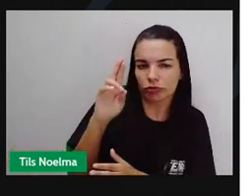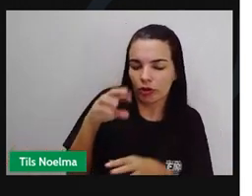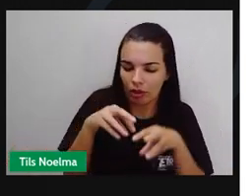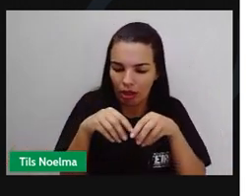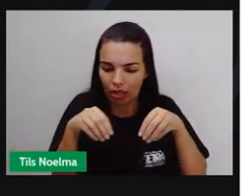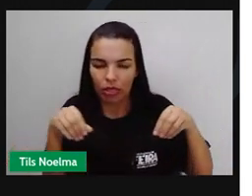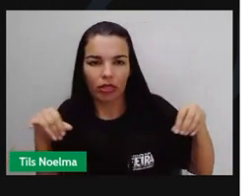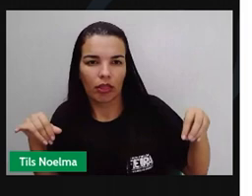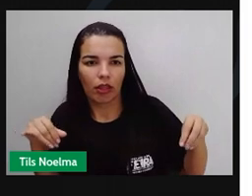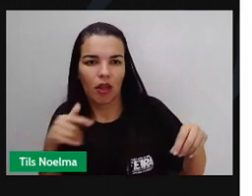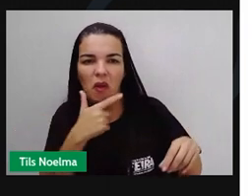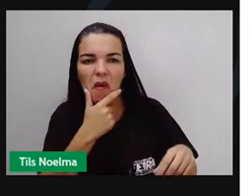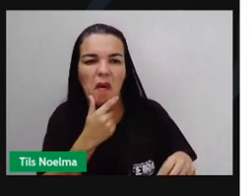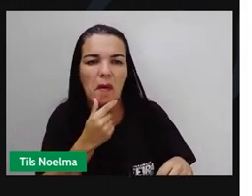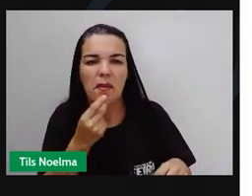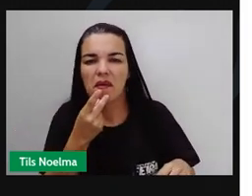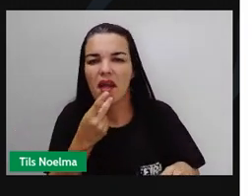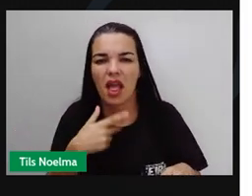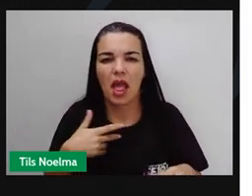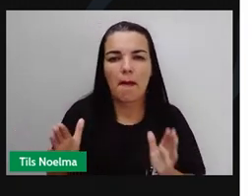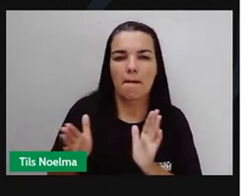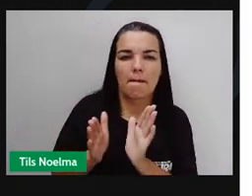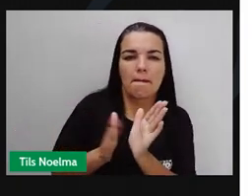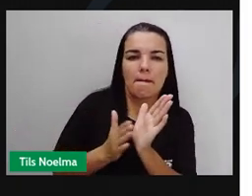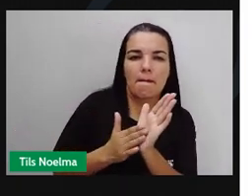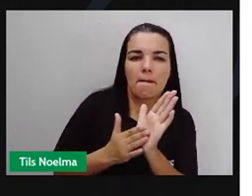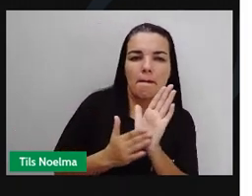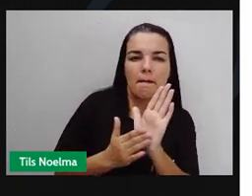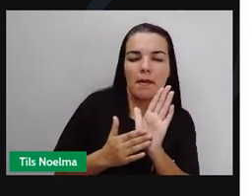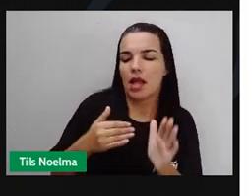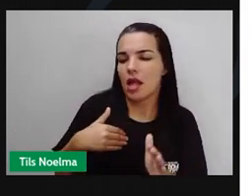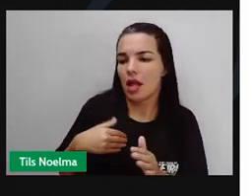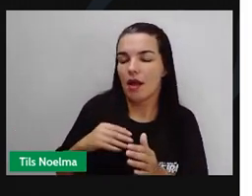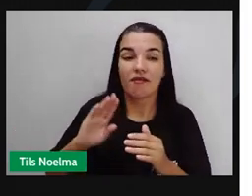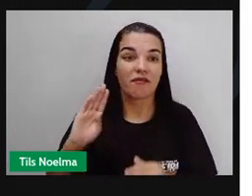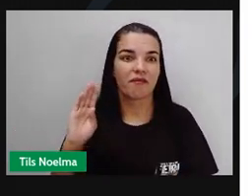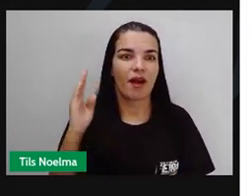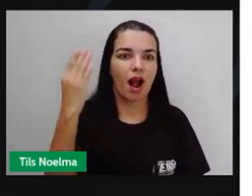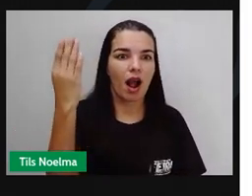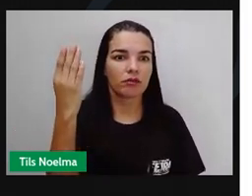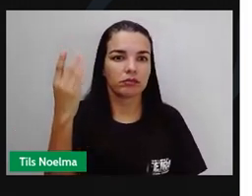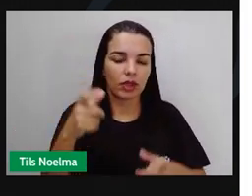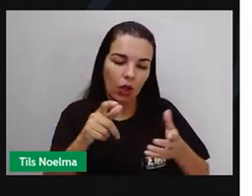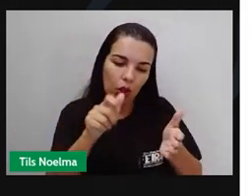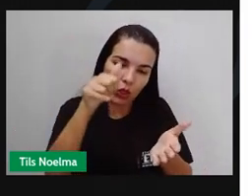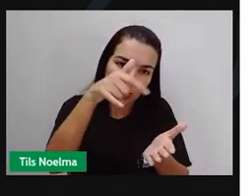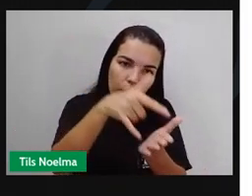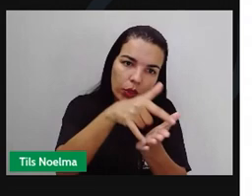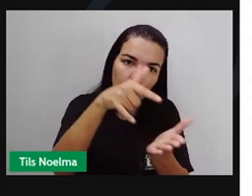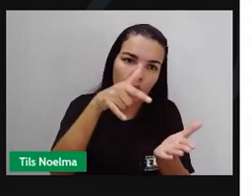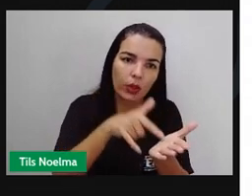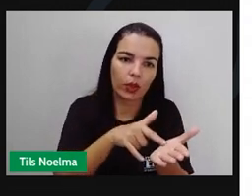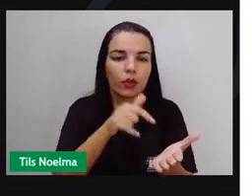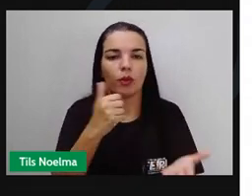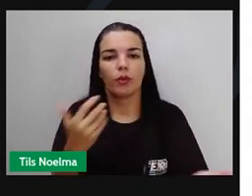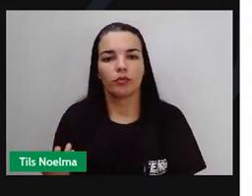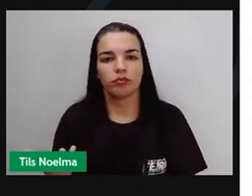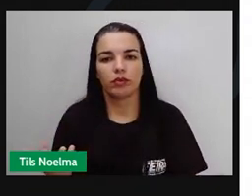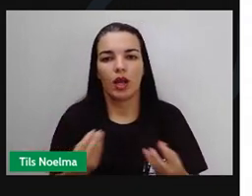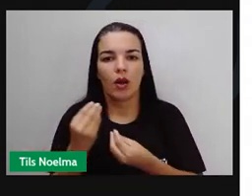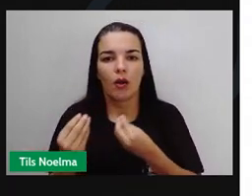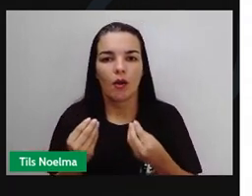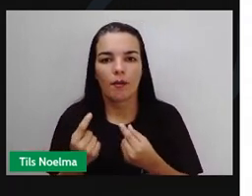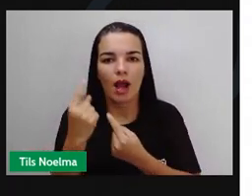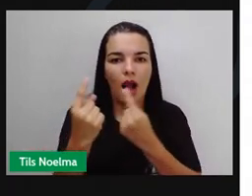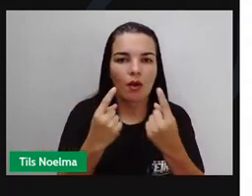latifundiários se valem de artimanhas como documentos falsificados ou grilados. Como se isso não bastasse, há outros